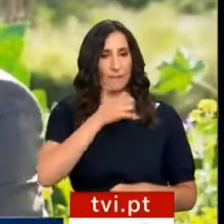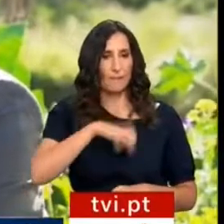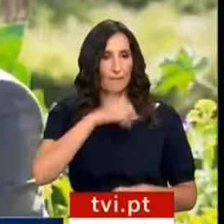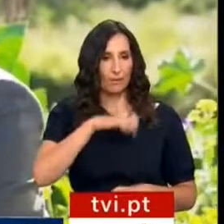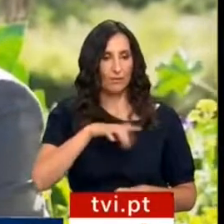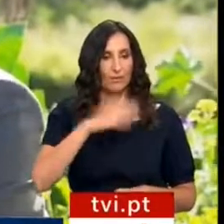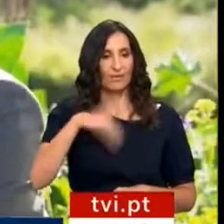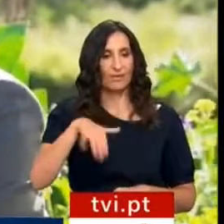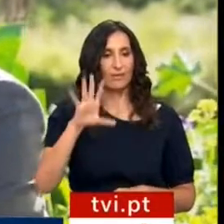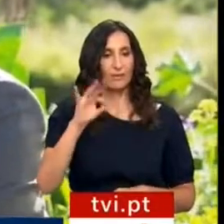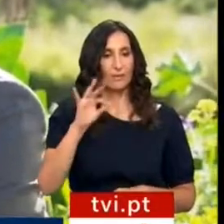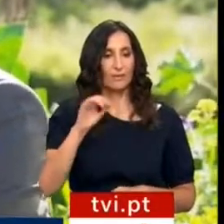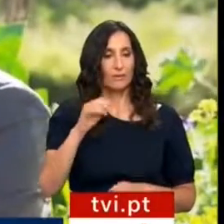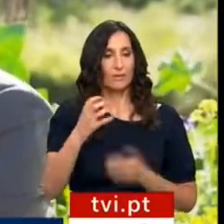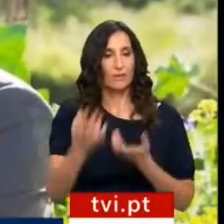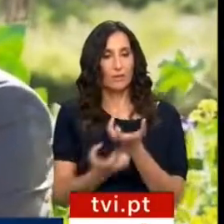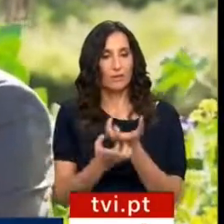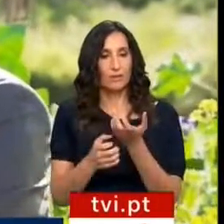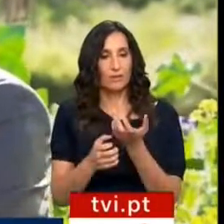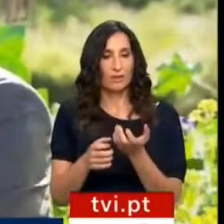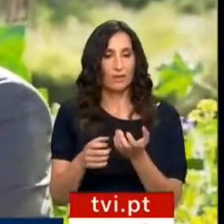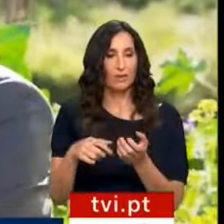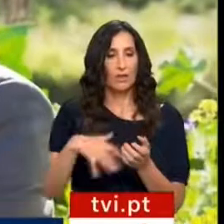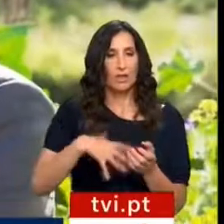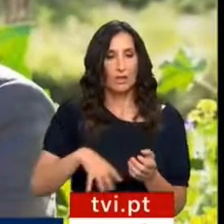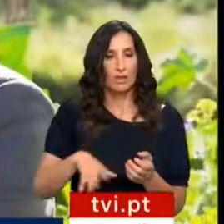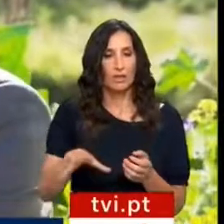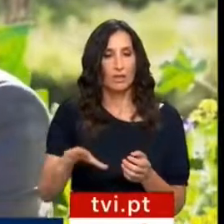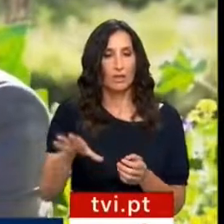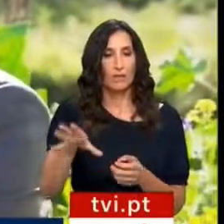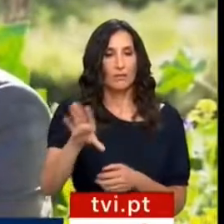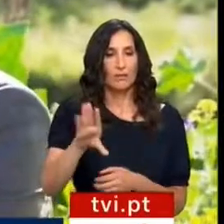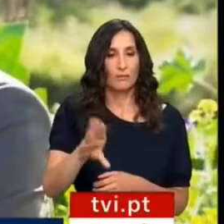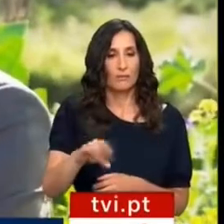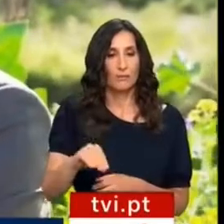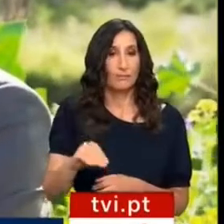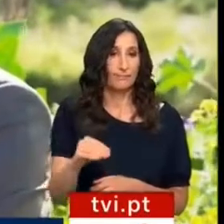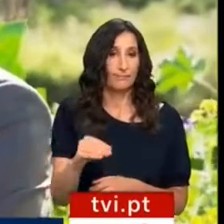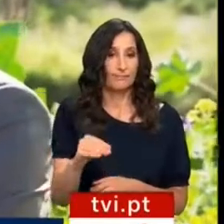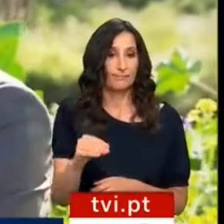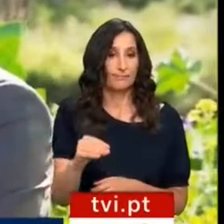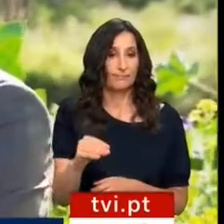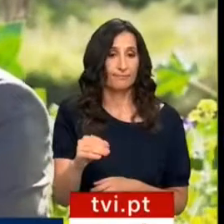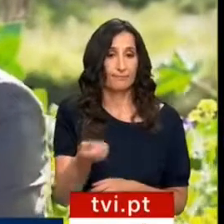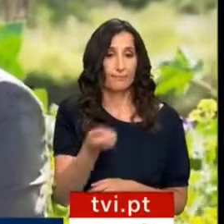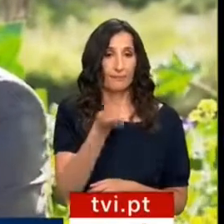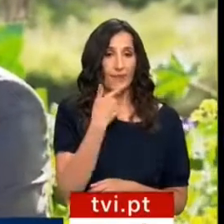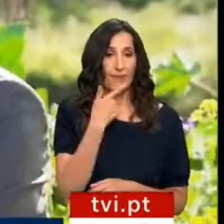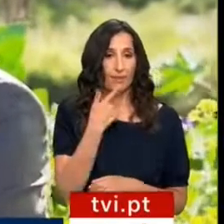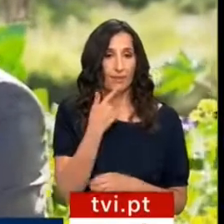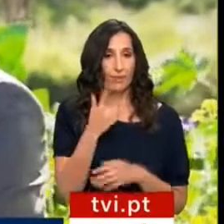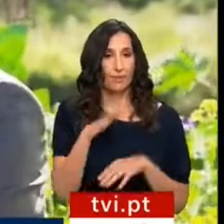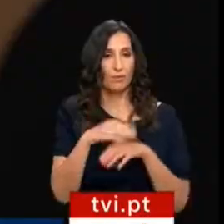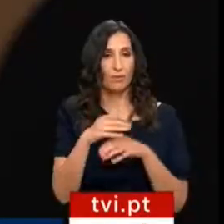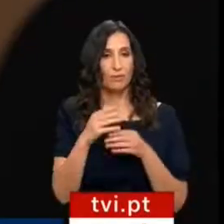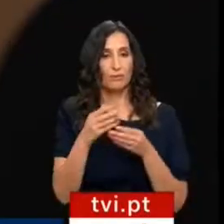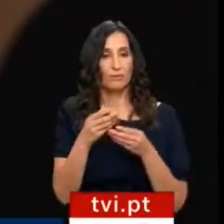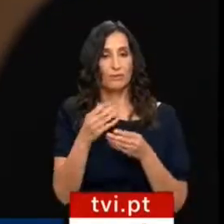tinha 14 anos e caí na cozinha quando ia tomar mais uma dose de um medicamento para as